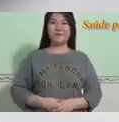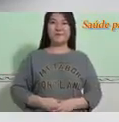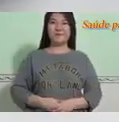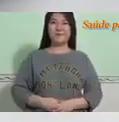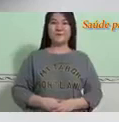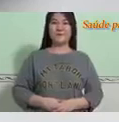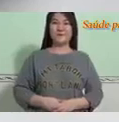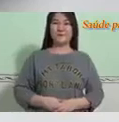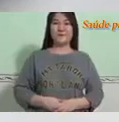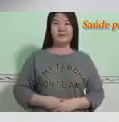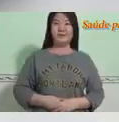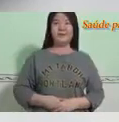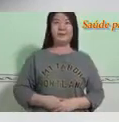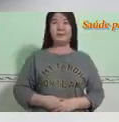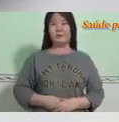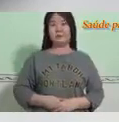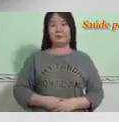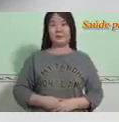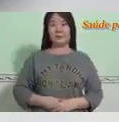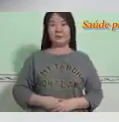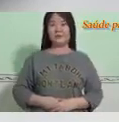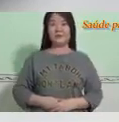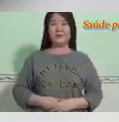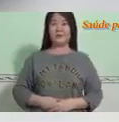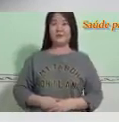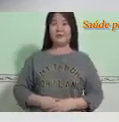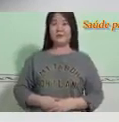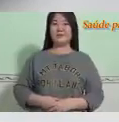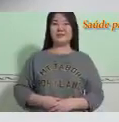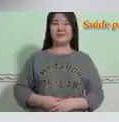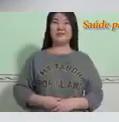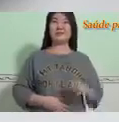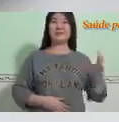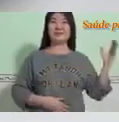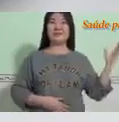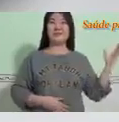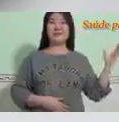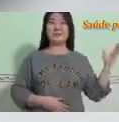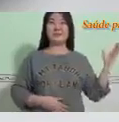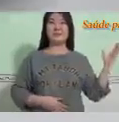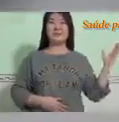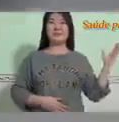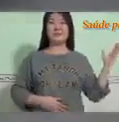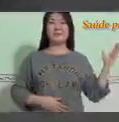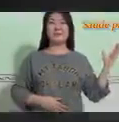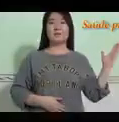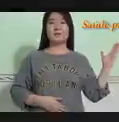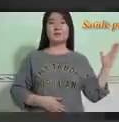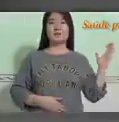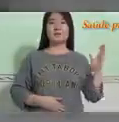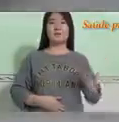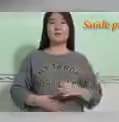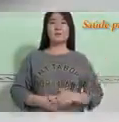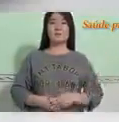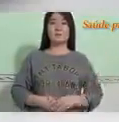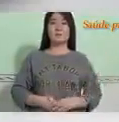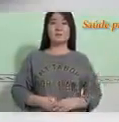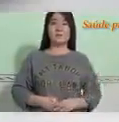permanecer infectante em superfícies por até acento agudo 9 dias em condições adequadas, ainda